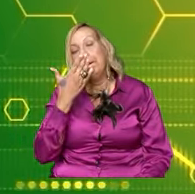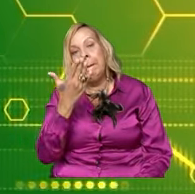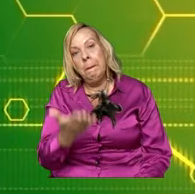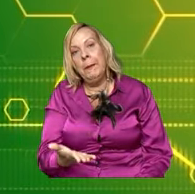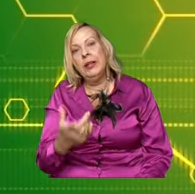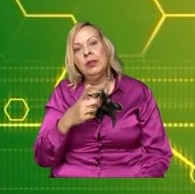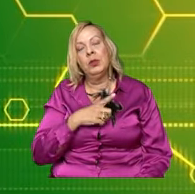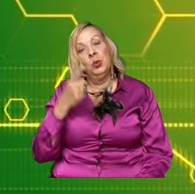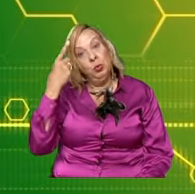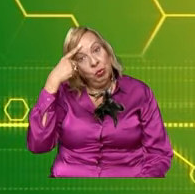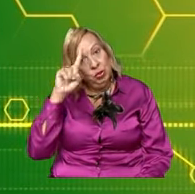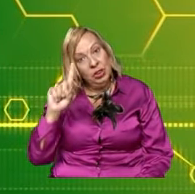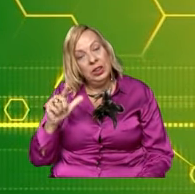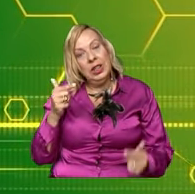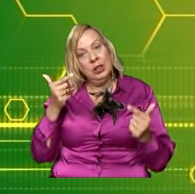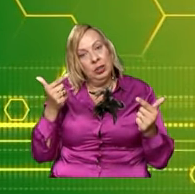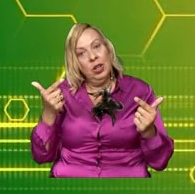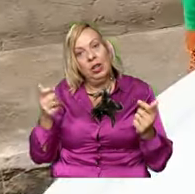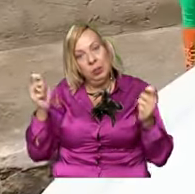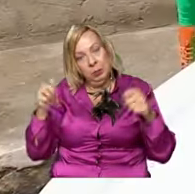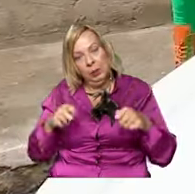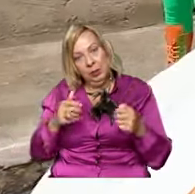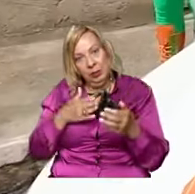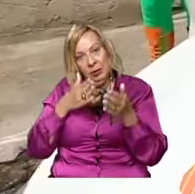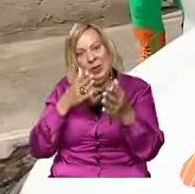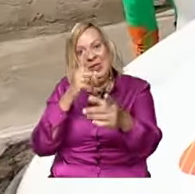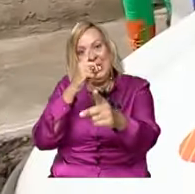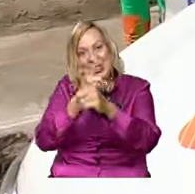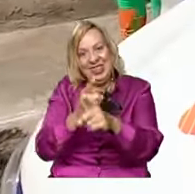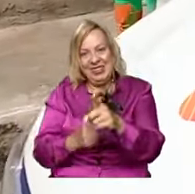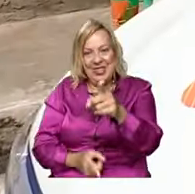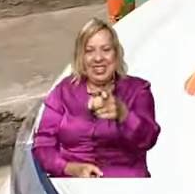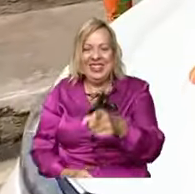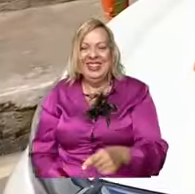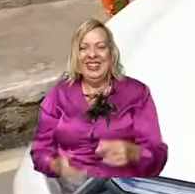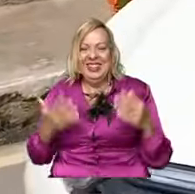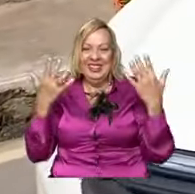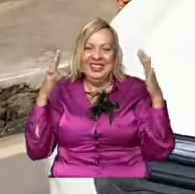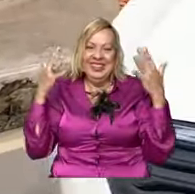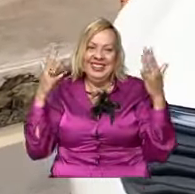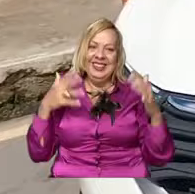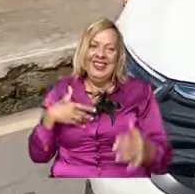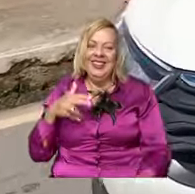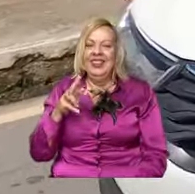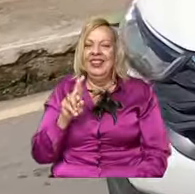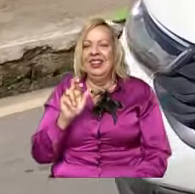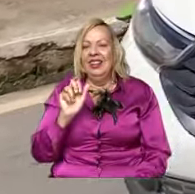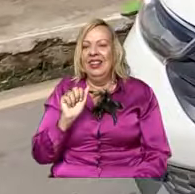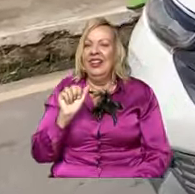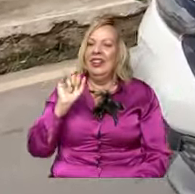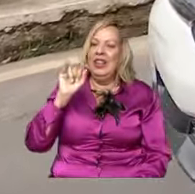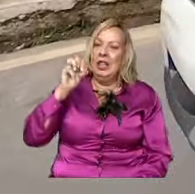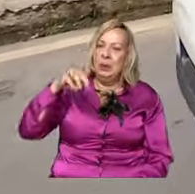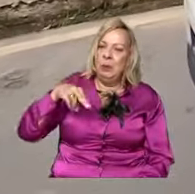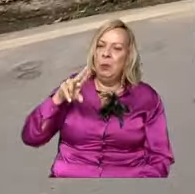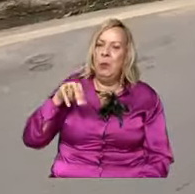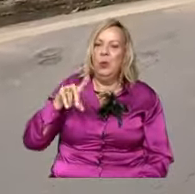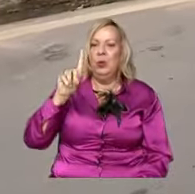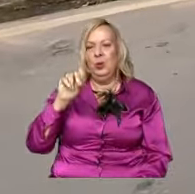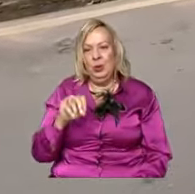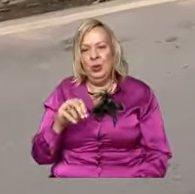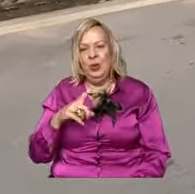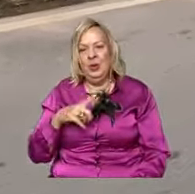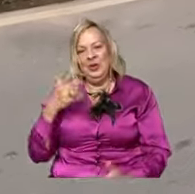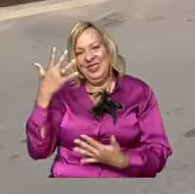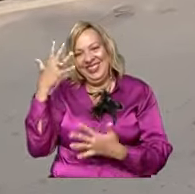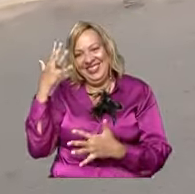comprem, que um dia a sorte também chega para vocês. Parabéns, Raimundo, por ter mudado de vida com o CajuCap.